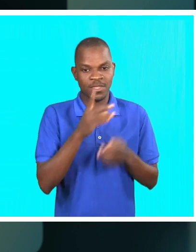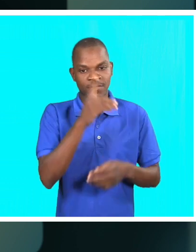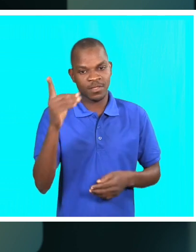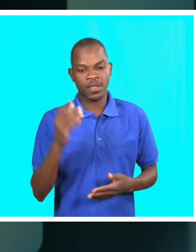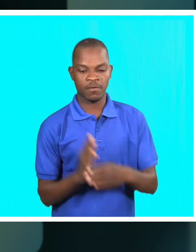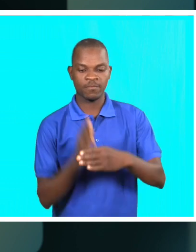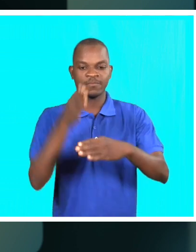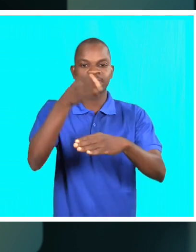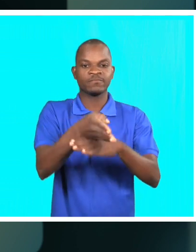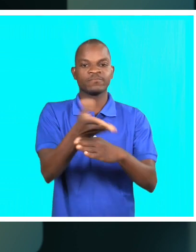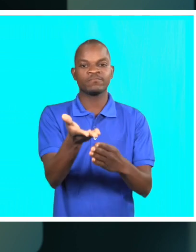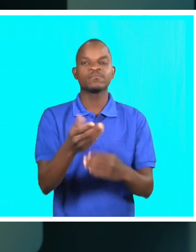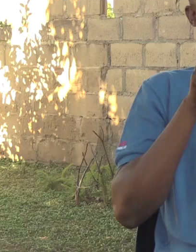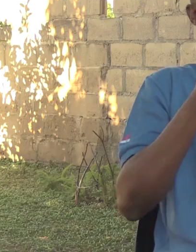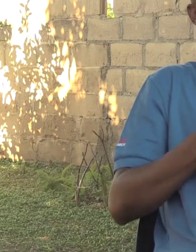ultrapassar barreiras.